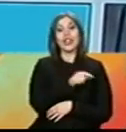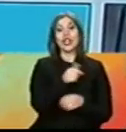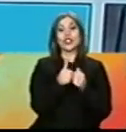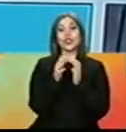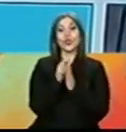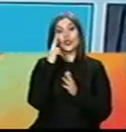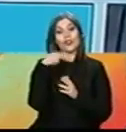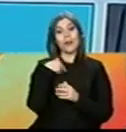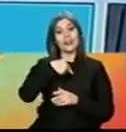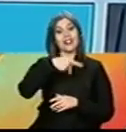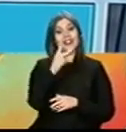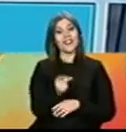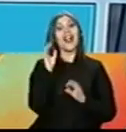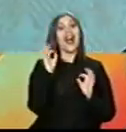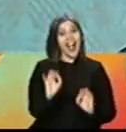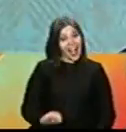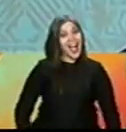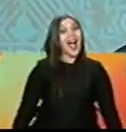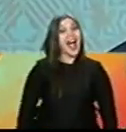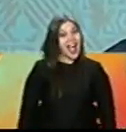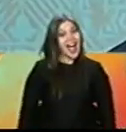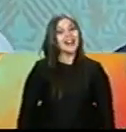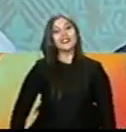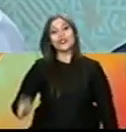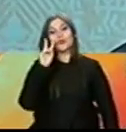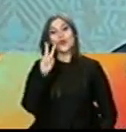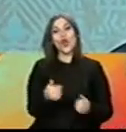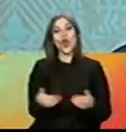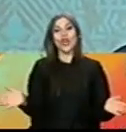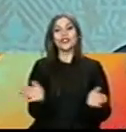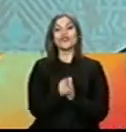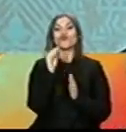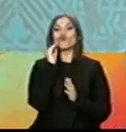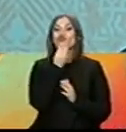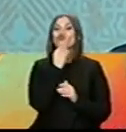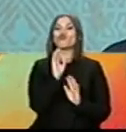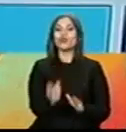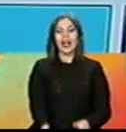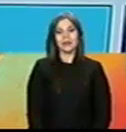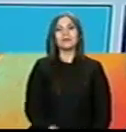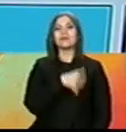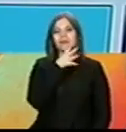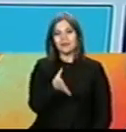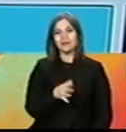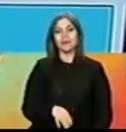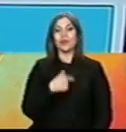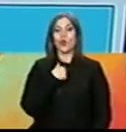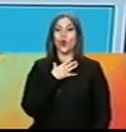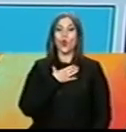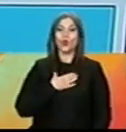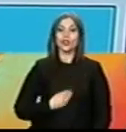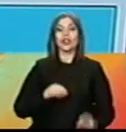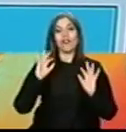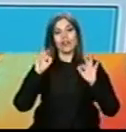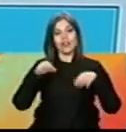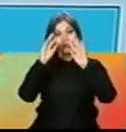Na televisão. Sim, pronto, já viram todos e já receberam os beijinhos. Diga, chefe. Pronto, queríamos, já